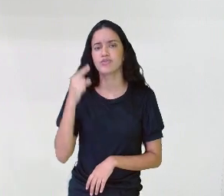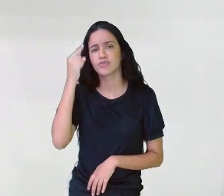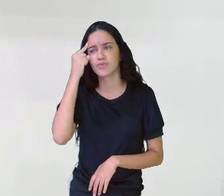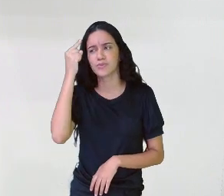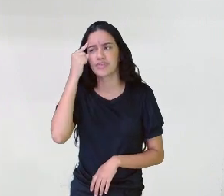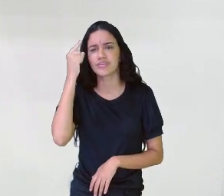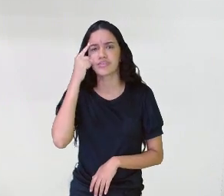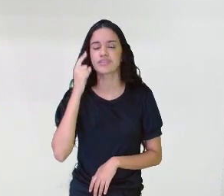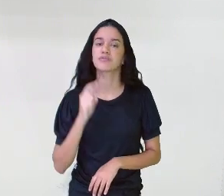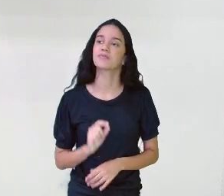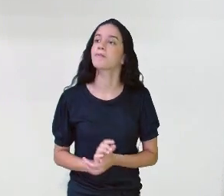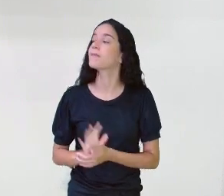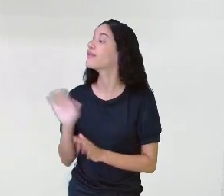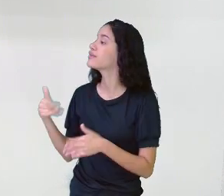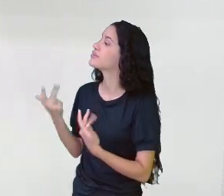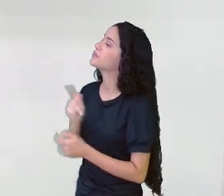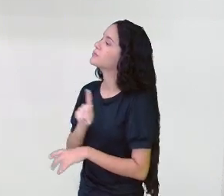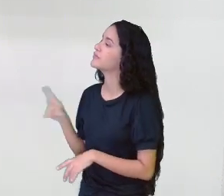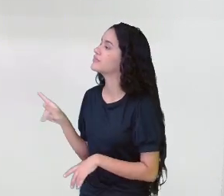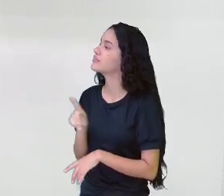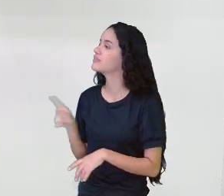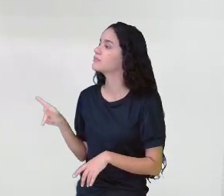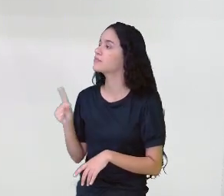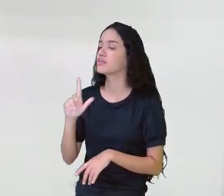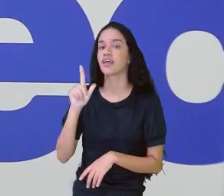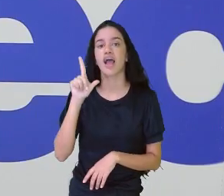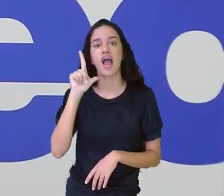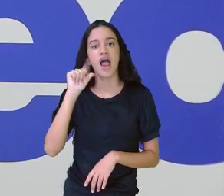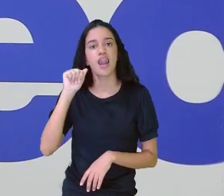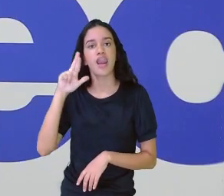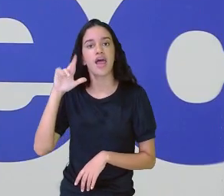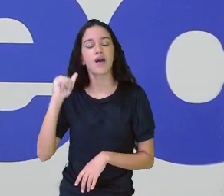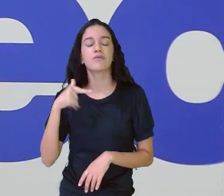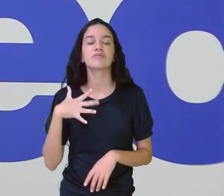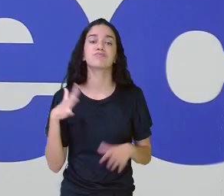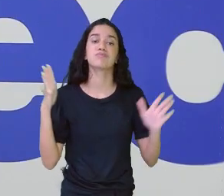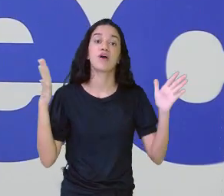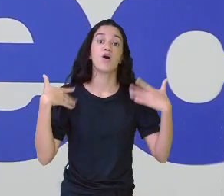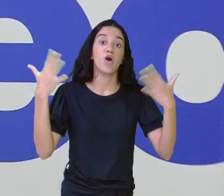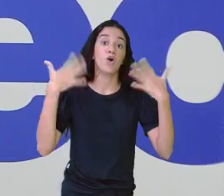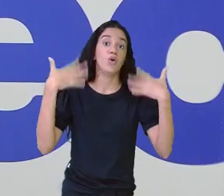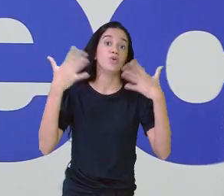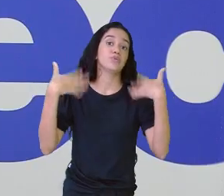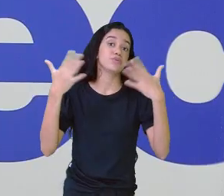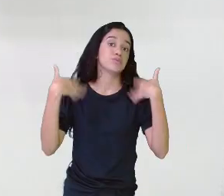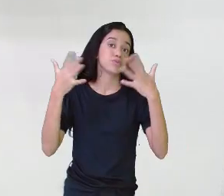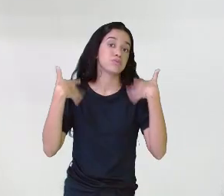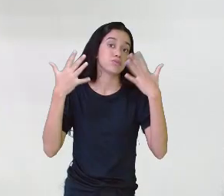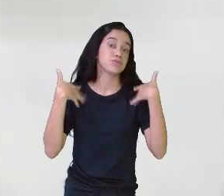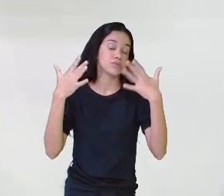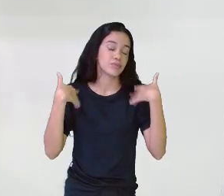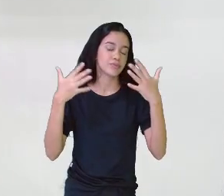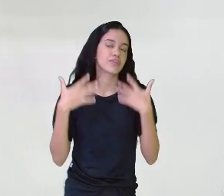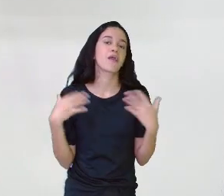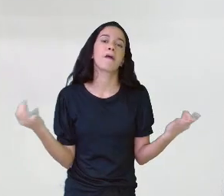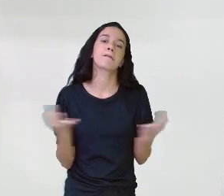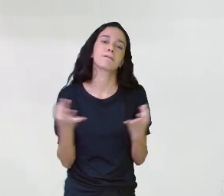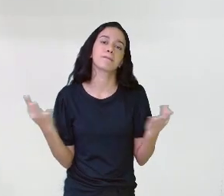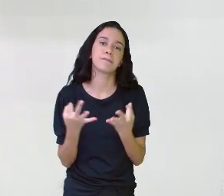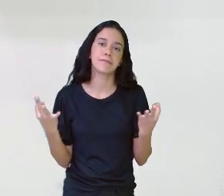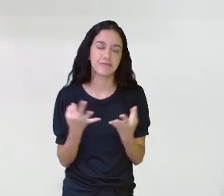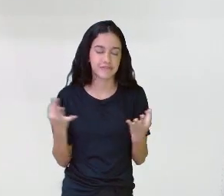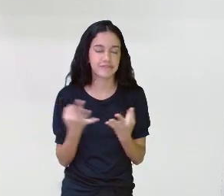pensando em uma. E aí, professora? Laura disse que é quente. O clima, perfeito,